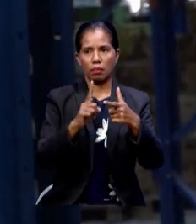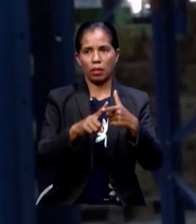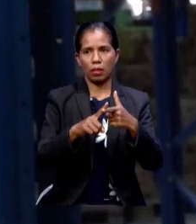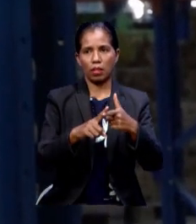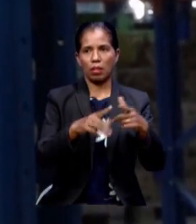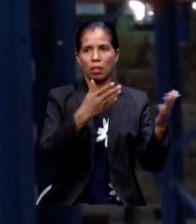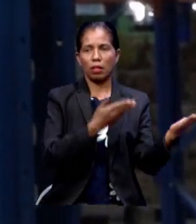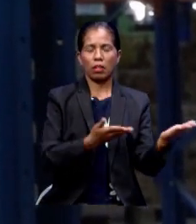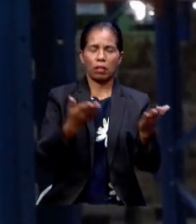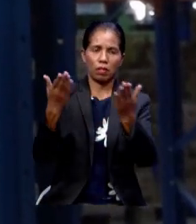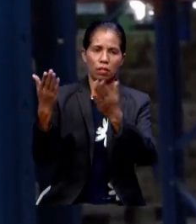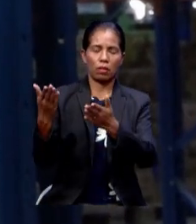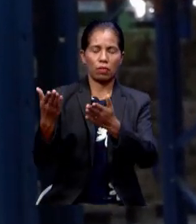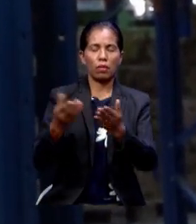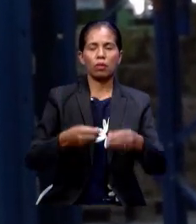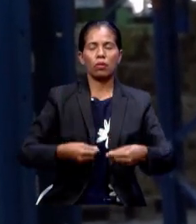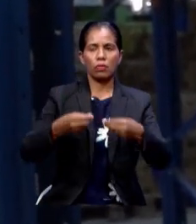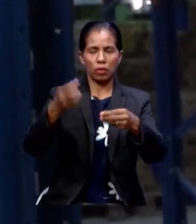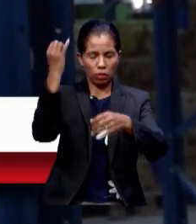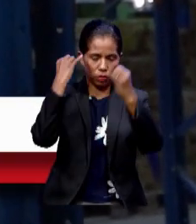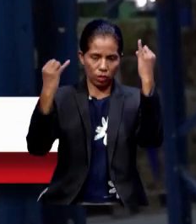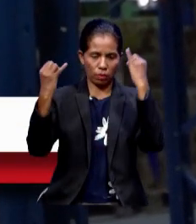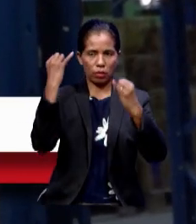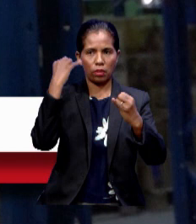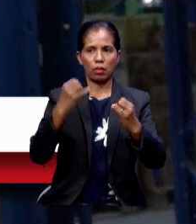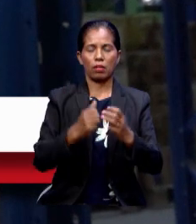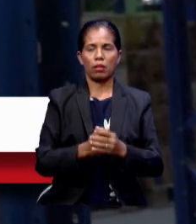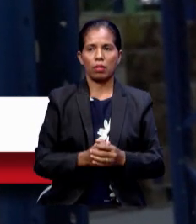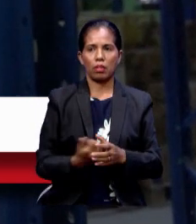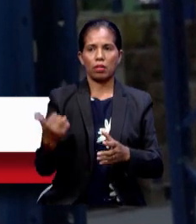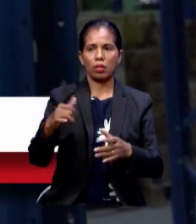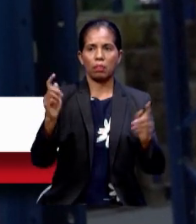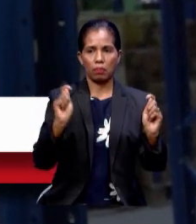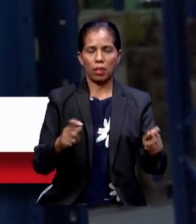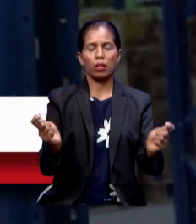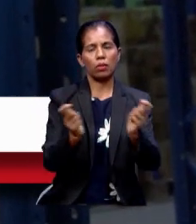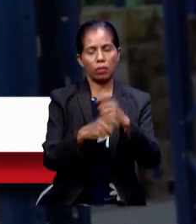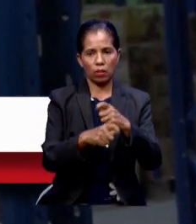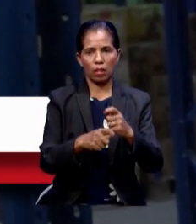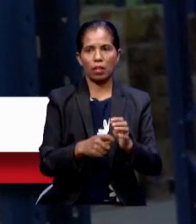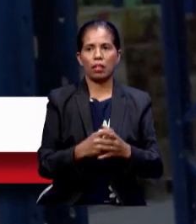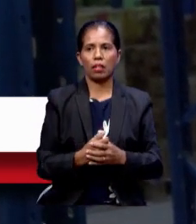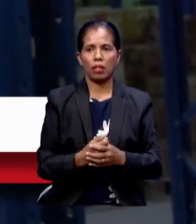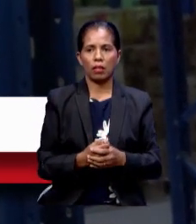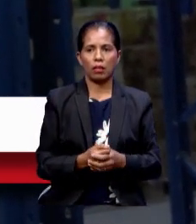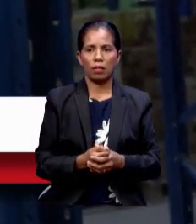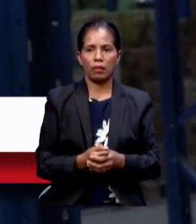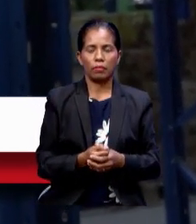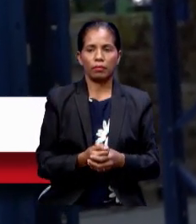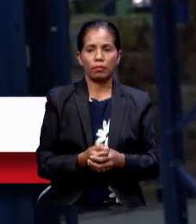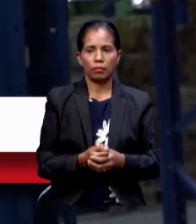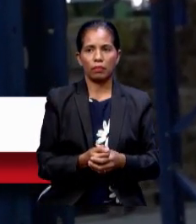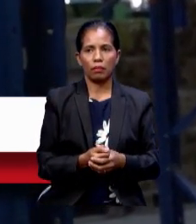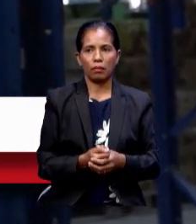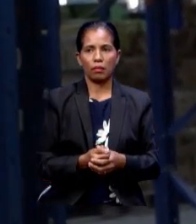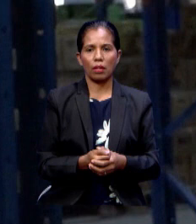kirim fali ba info informasaun ba be supplier nya ne sira beli troka ga antau sira nene fali.